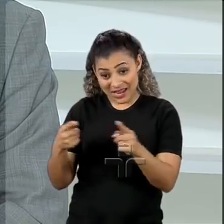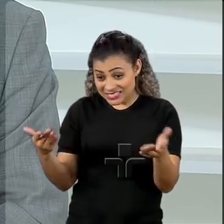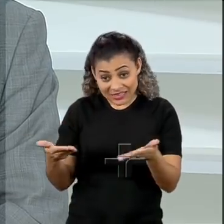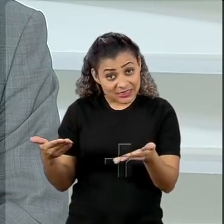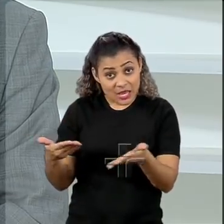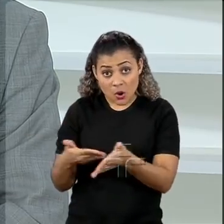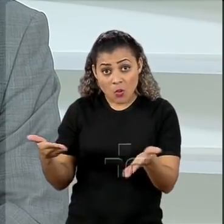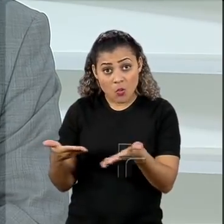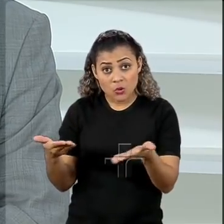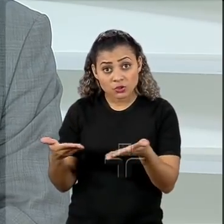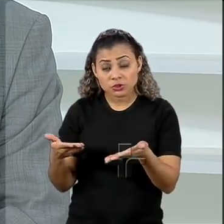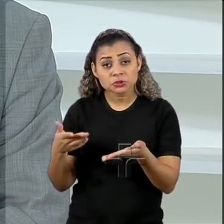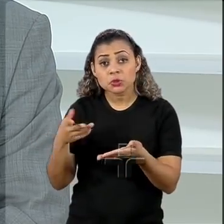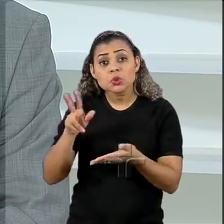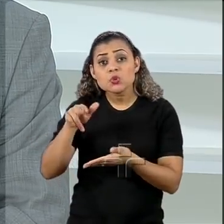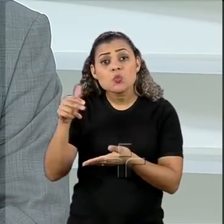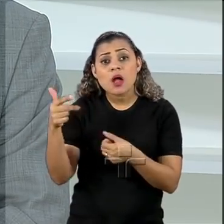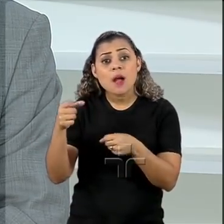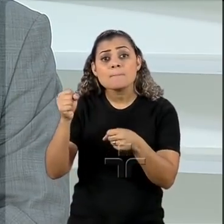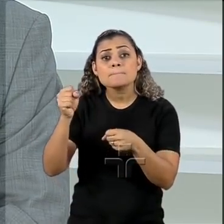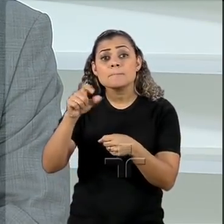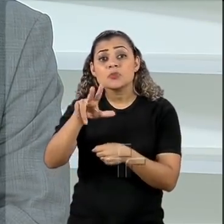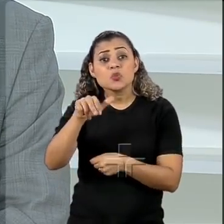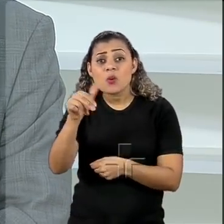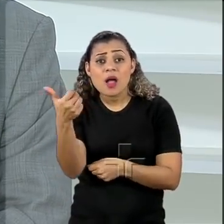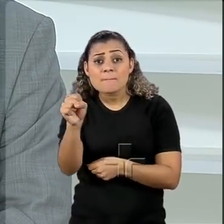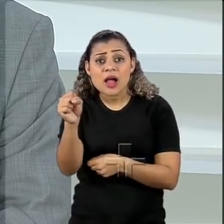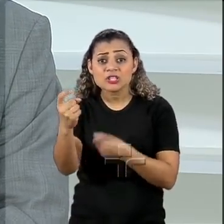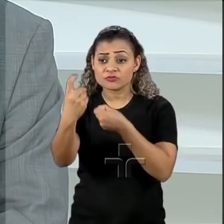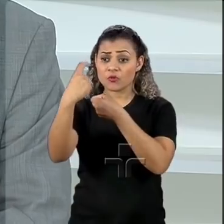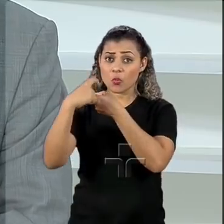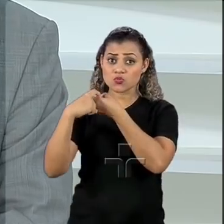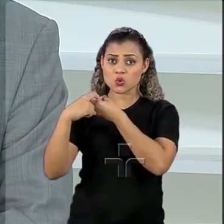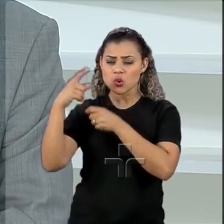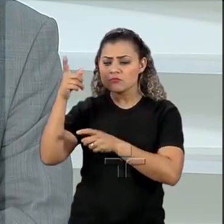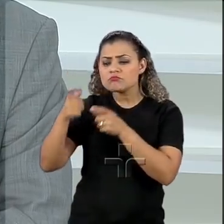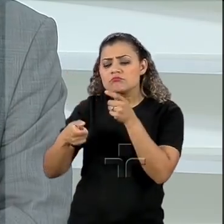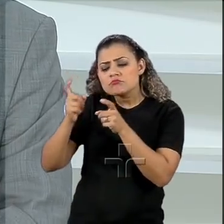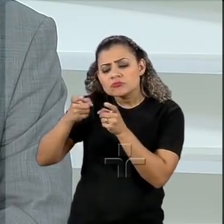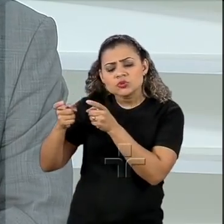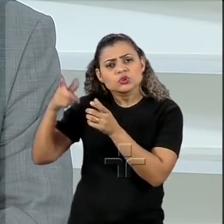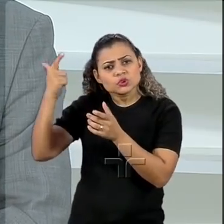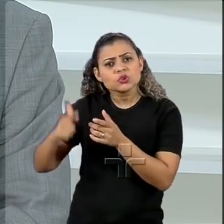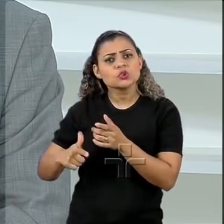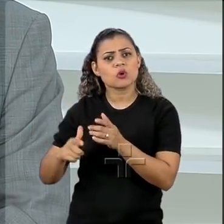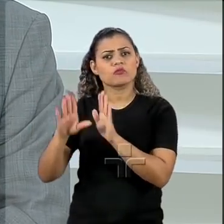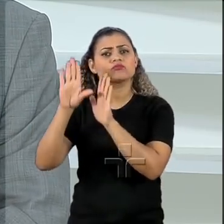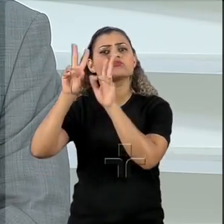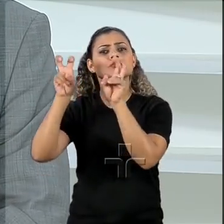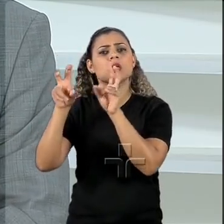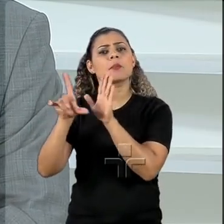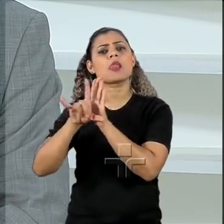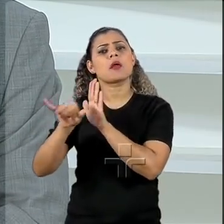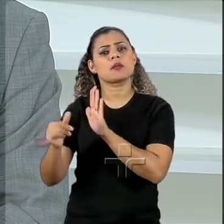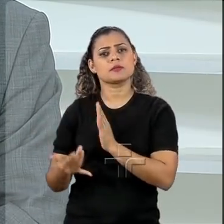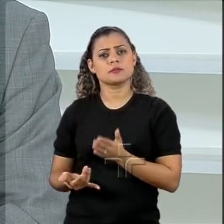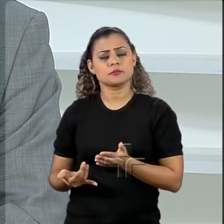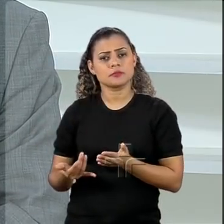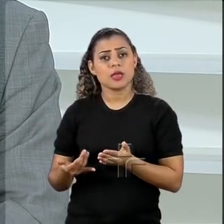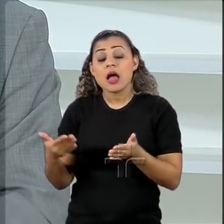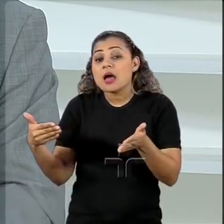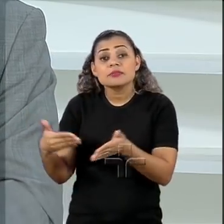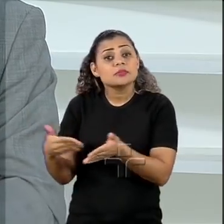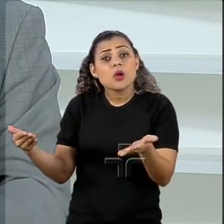competência para iniciar o processo legislativo é do Supremo Tribunal Federal, e nenhum presidente até hoje iniciou o processo